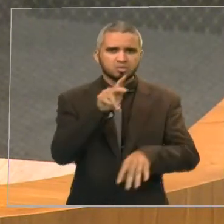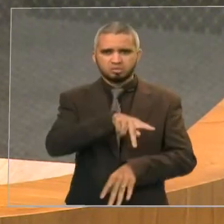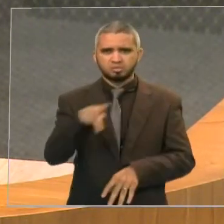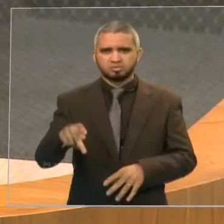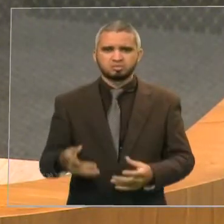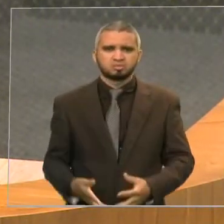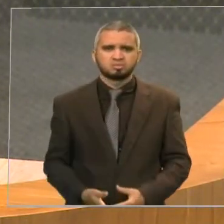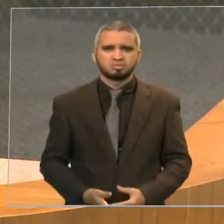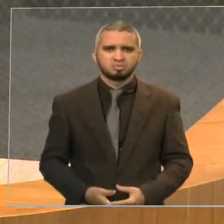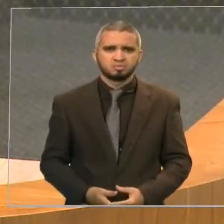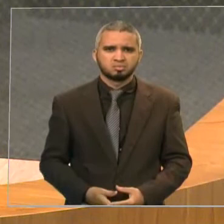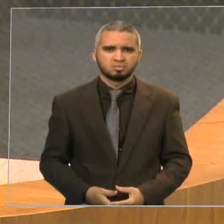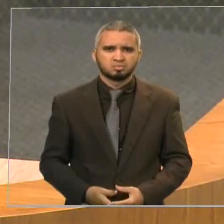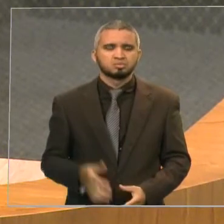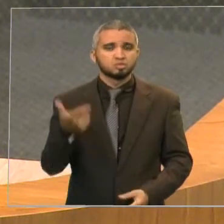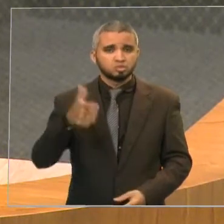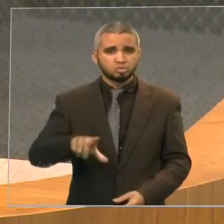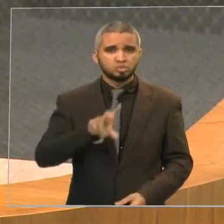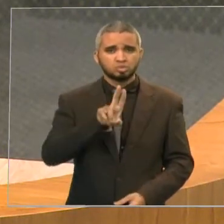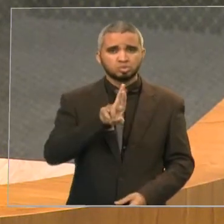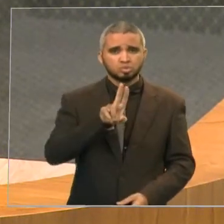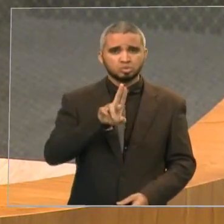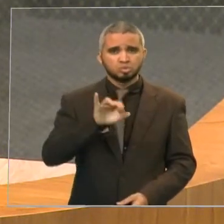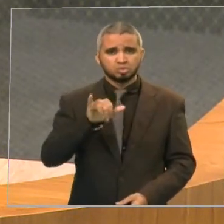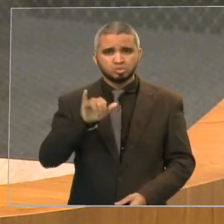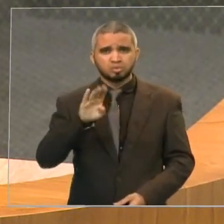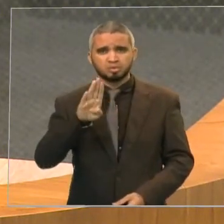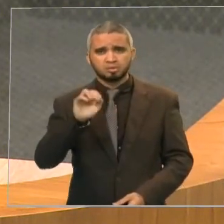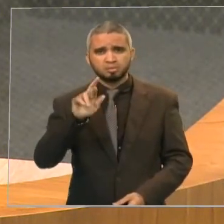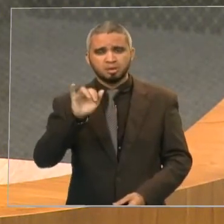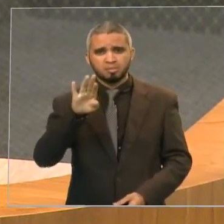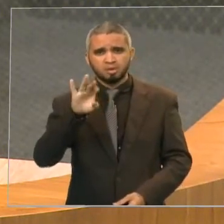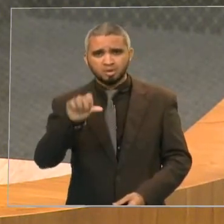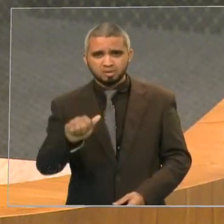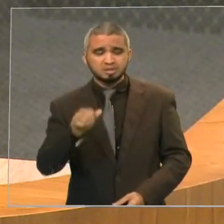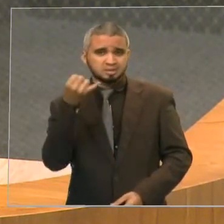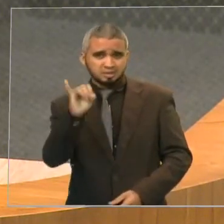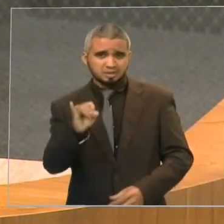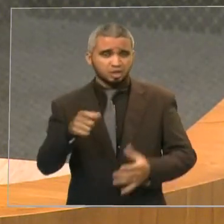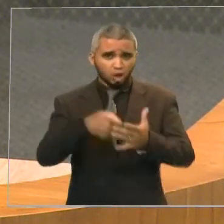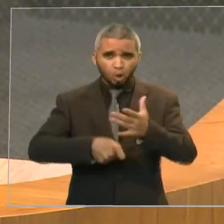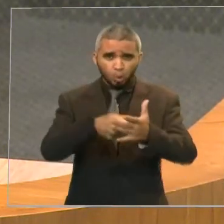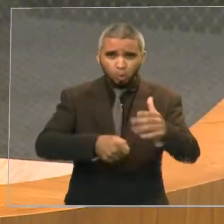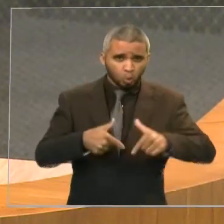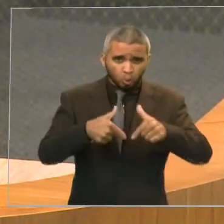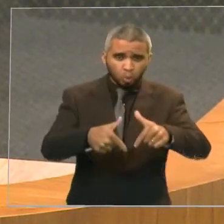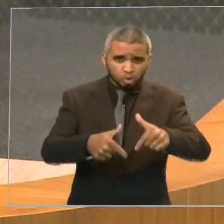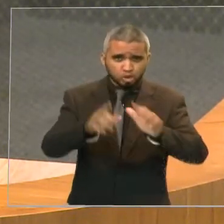Mais uma vez, Rui Barbosa, aquele que não luta pelos seus direitos, não é digno de tê-los. Vamos